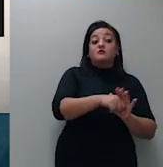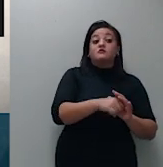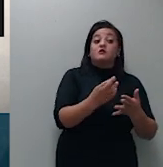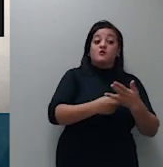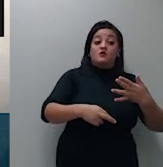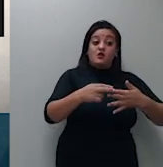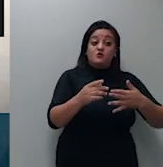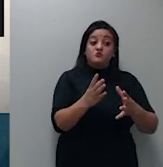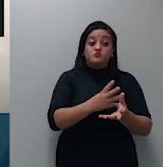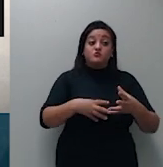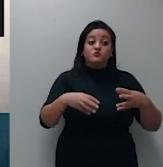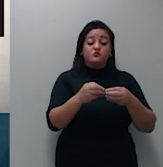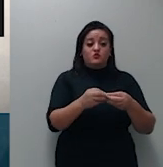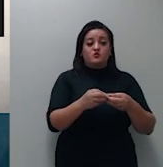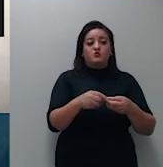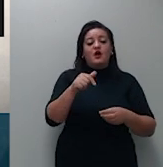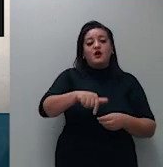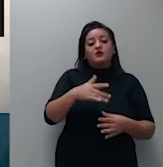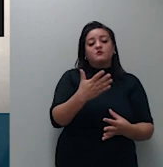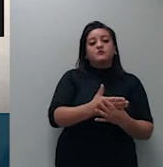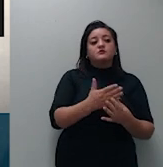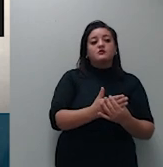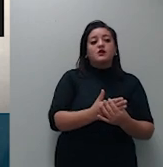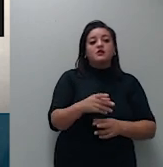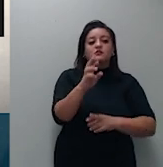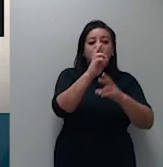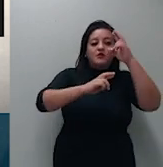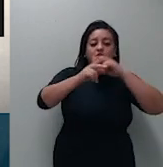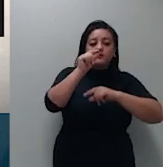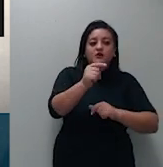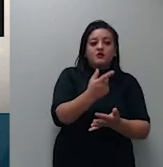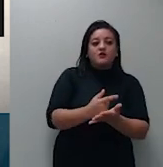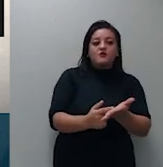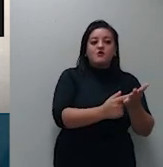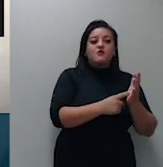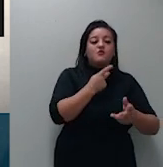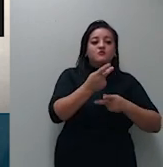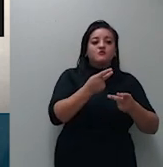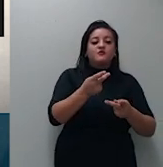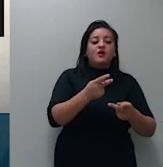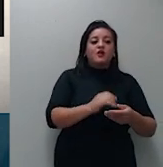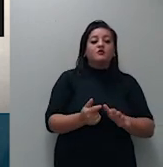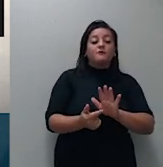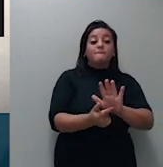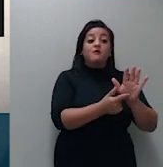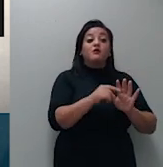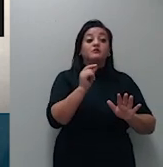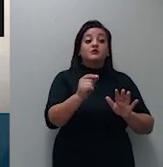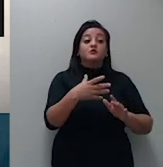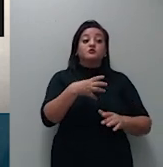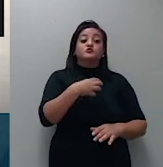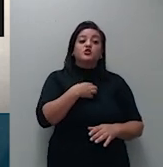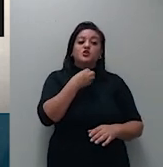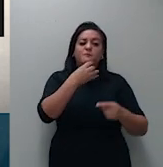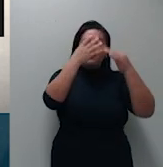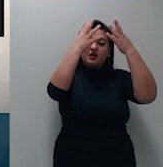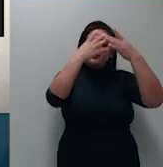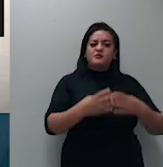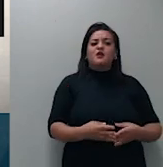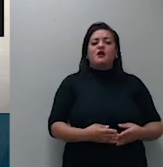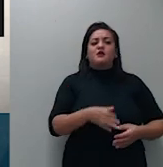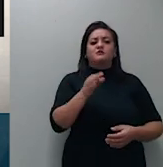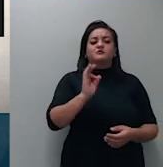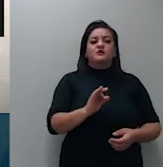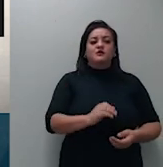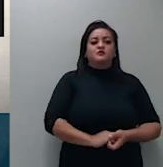infringente do recurso integrativo no caso verifica-se que o acórdão embargado aponta de forma Clara